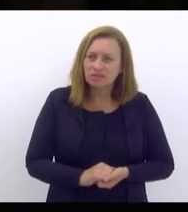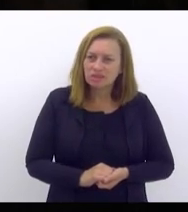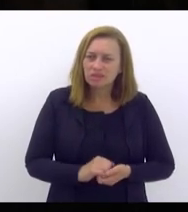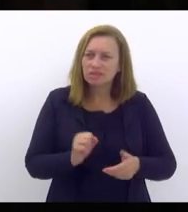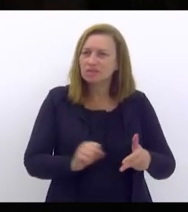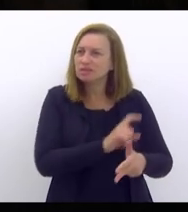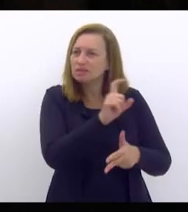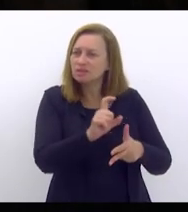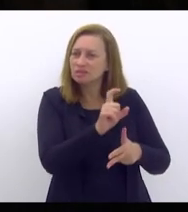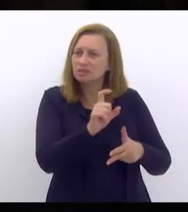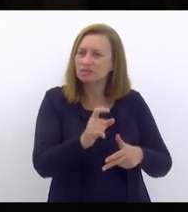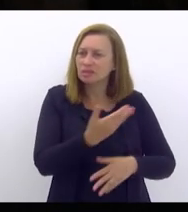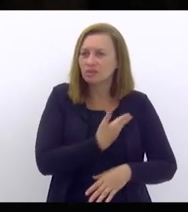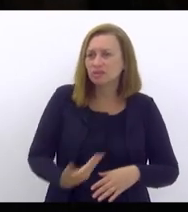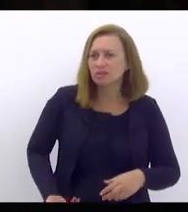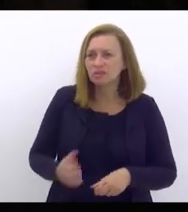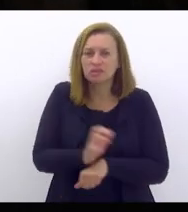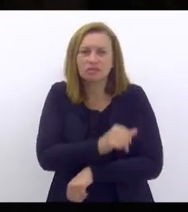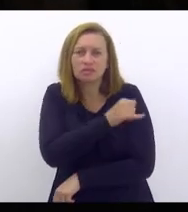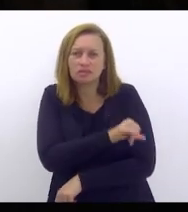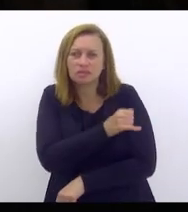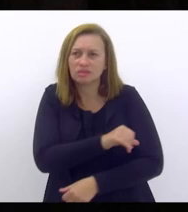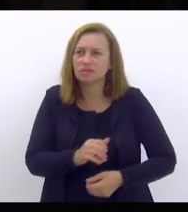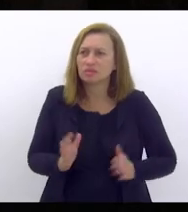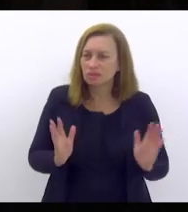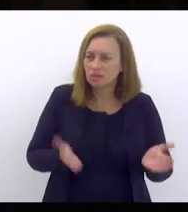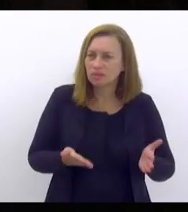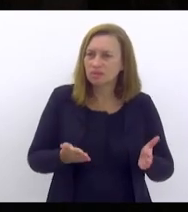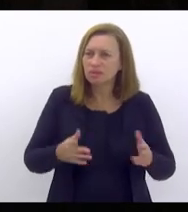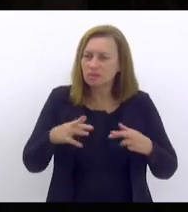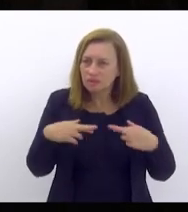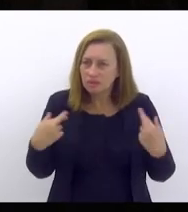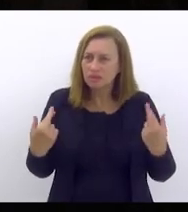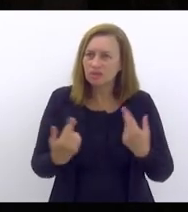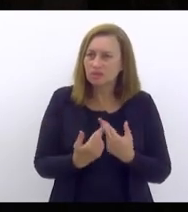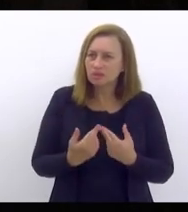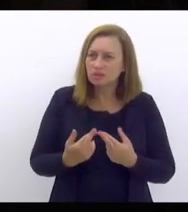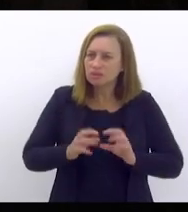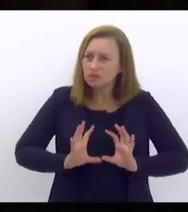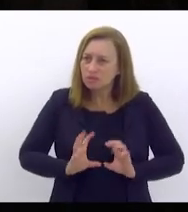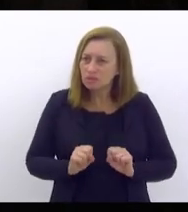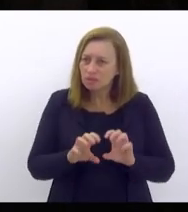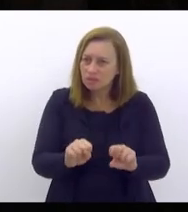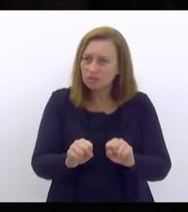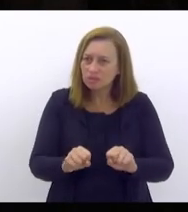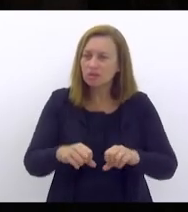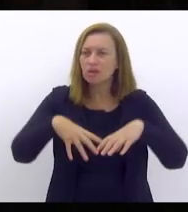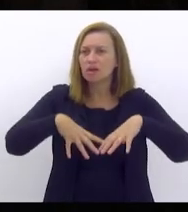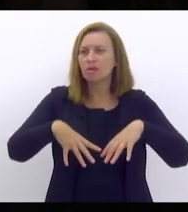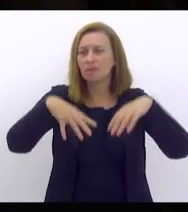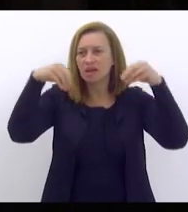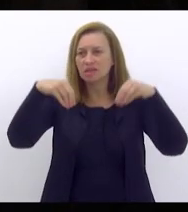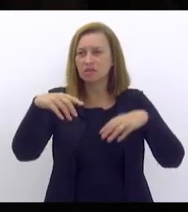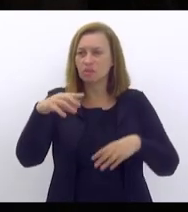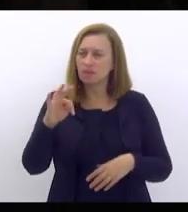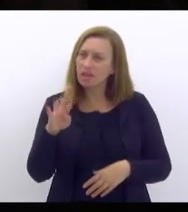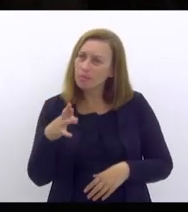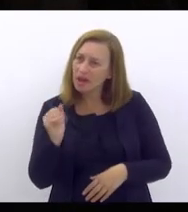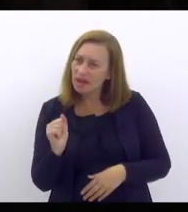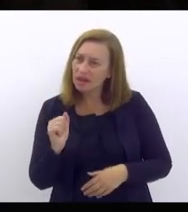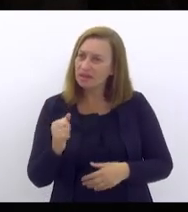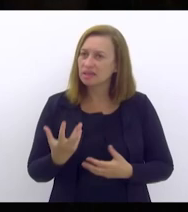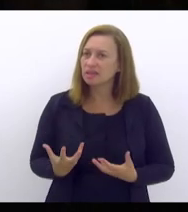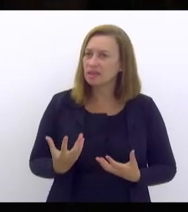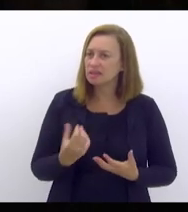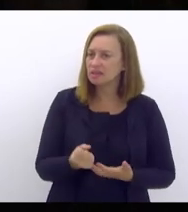do Estado do Rio de Janeiro, que hoje se reuniu com as e os catadores no Palácio Guanabara e acatou